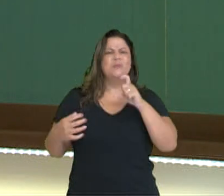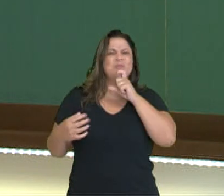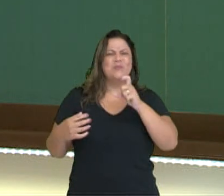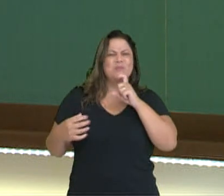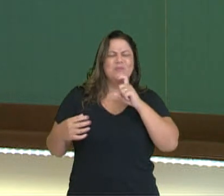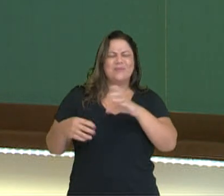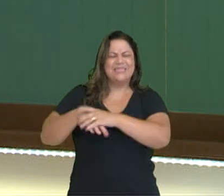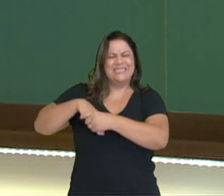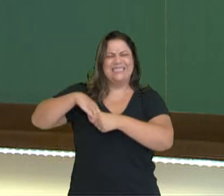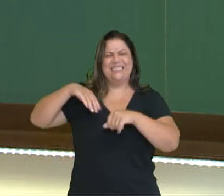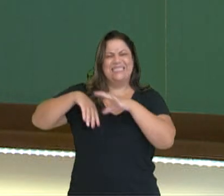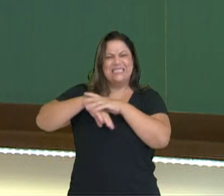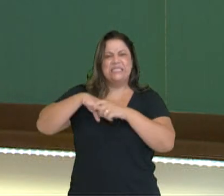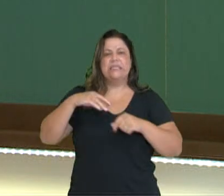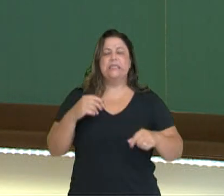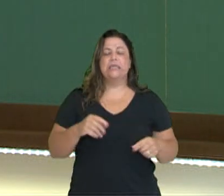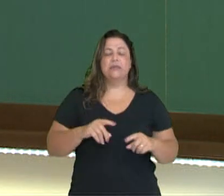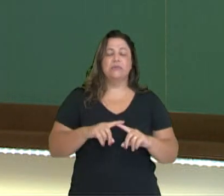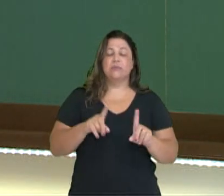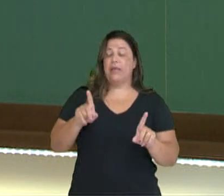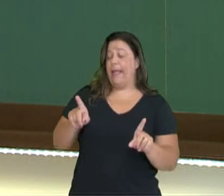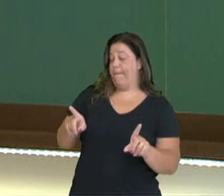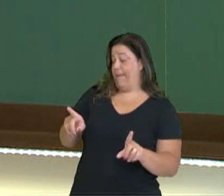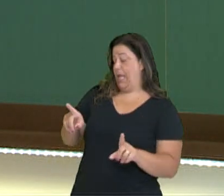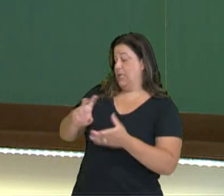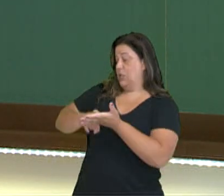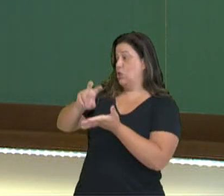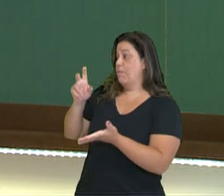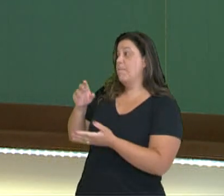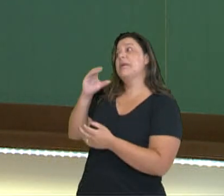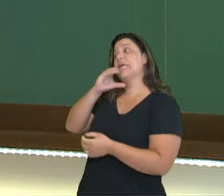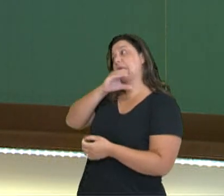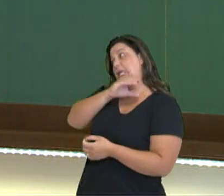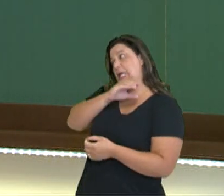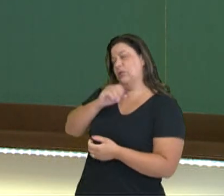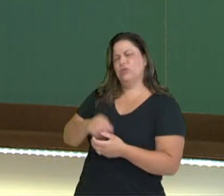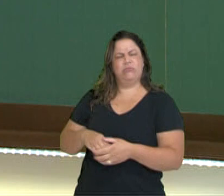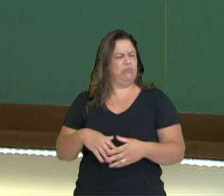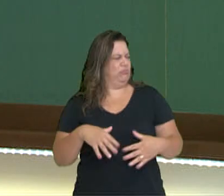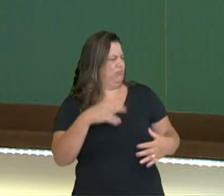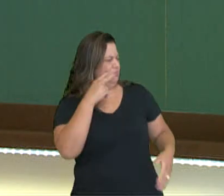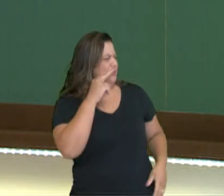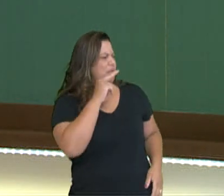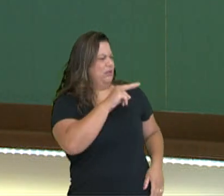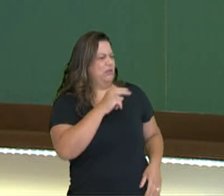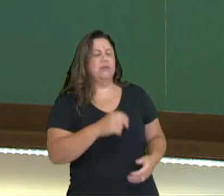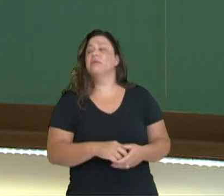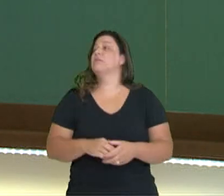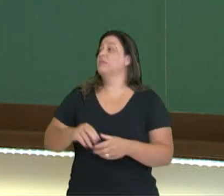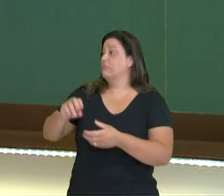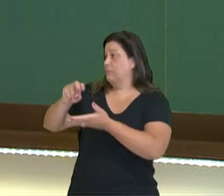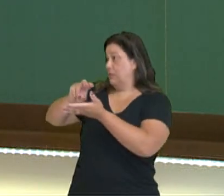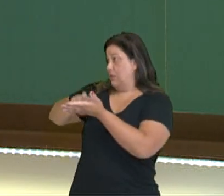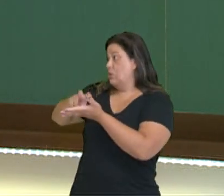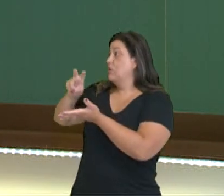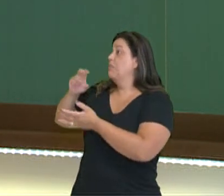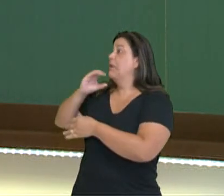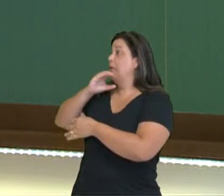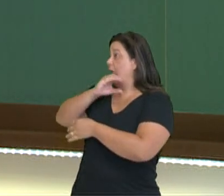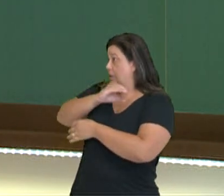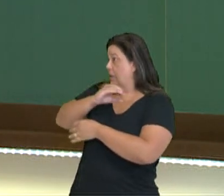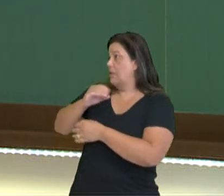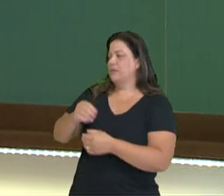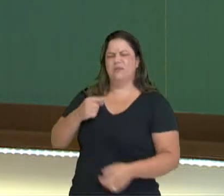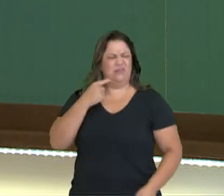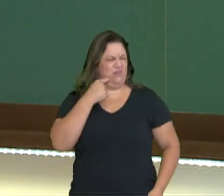a mão. Mas de manhã é quente. De manhã esse rio é quente, insistiu ela me encarando.